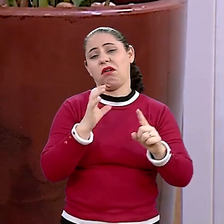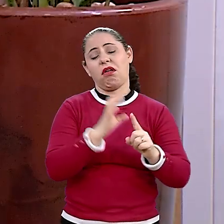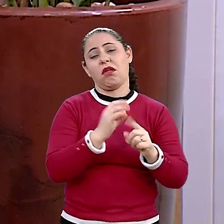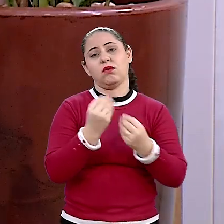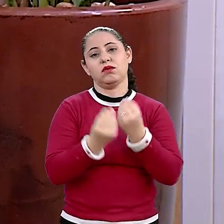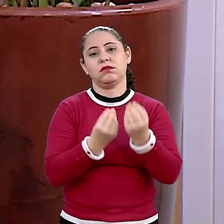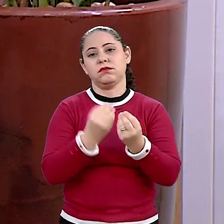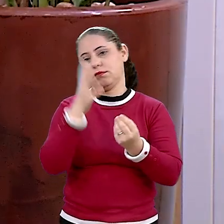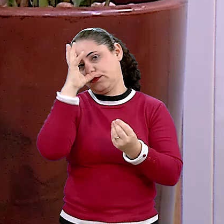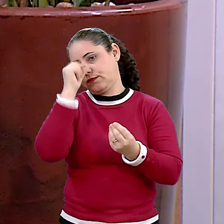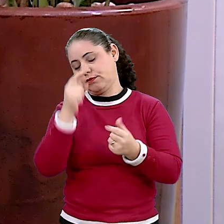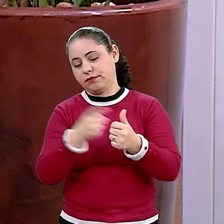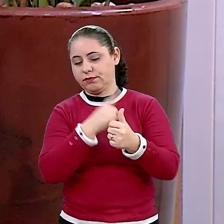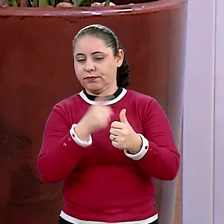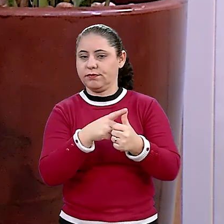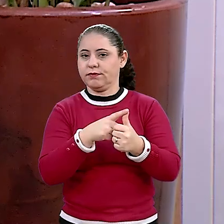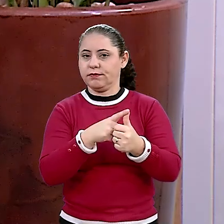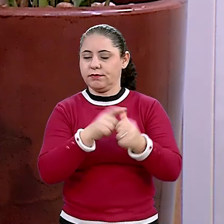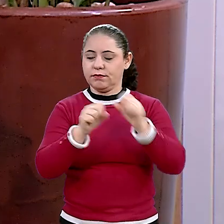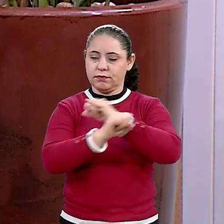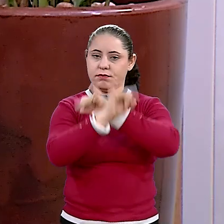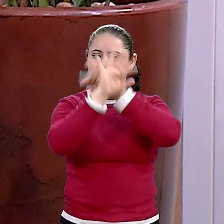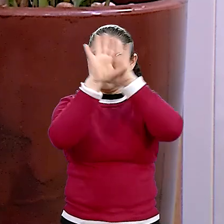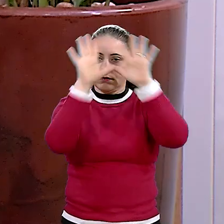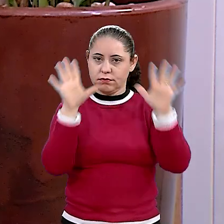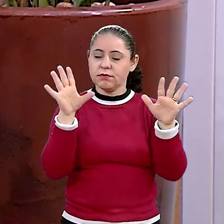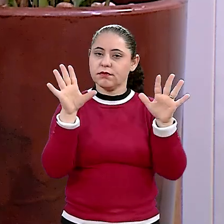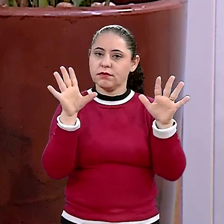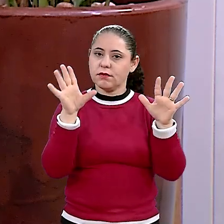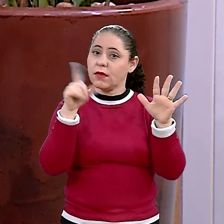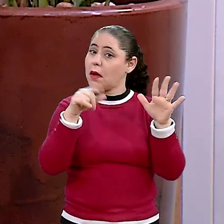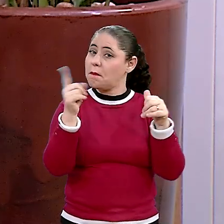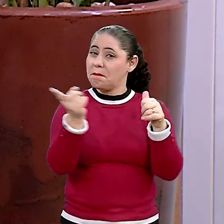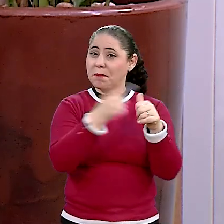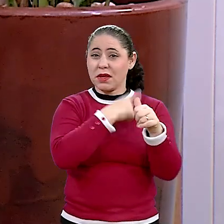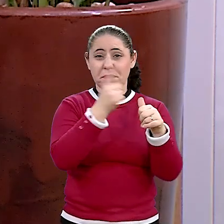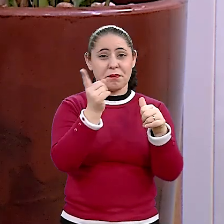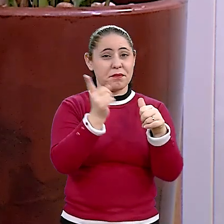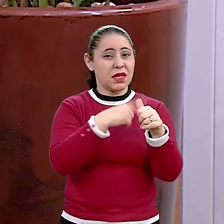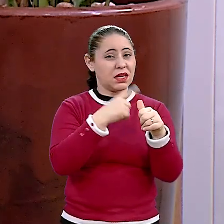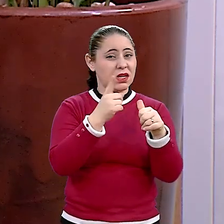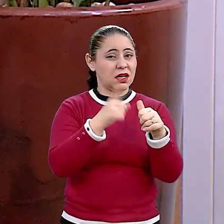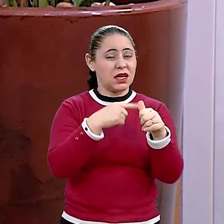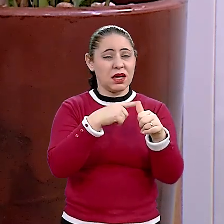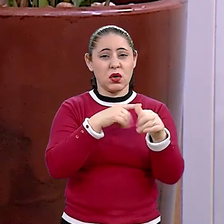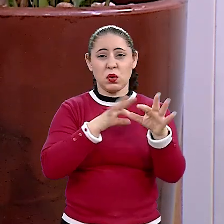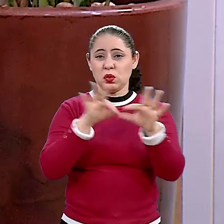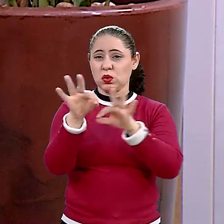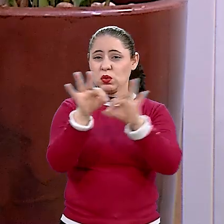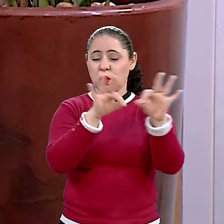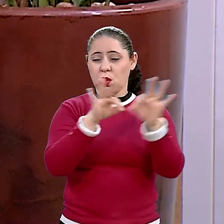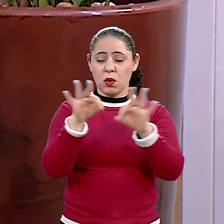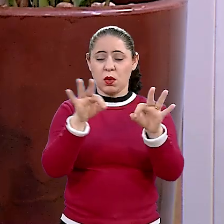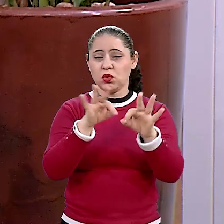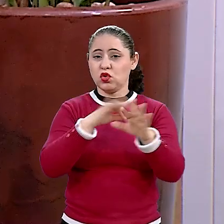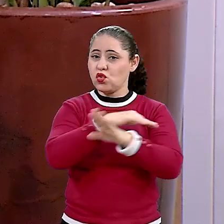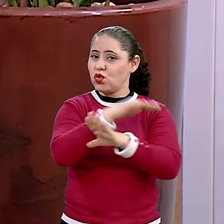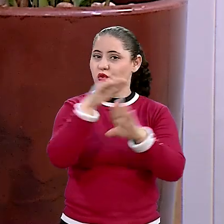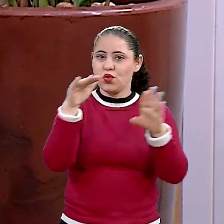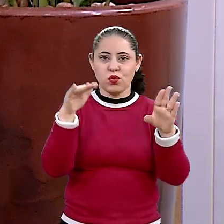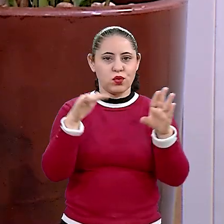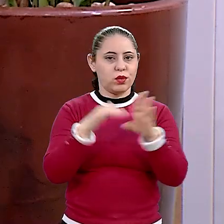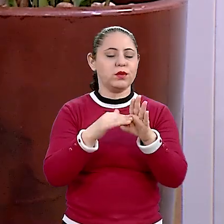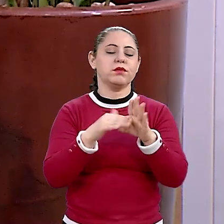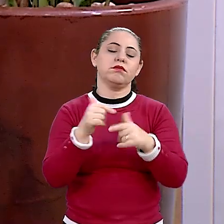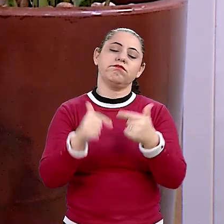a resolver isso? Em primeiro lugar, transparência. Acho que a pedra angular para resolver esse problema de política